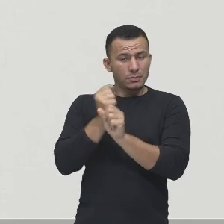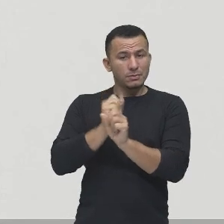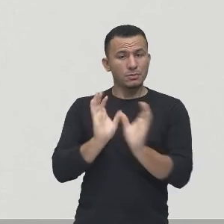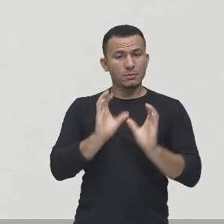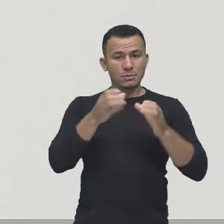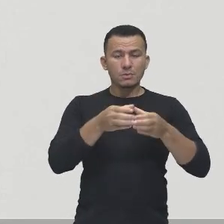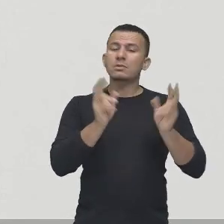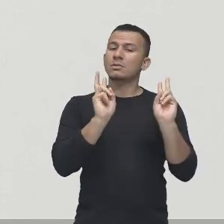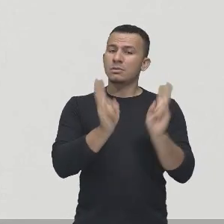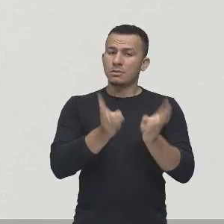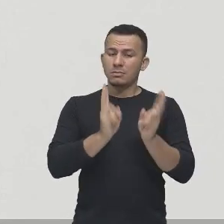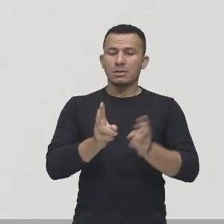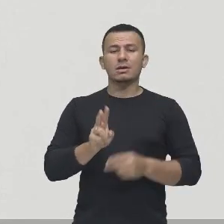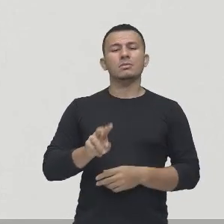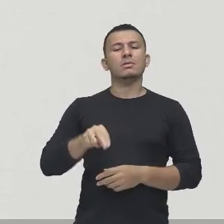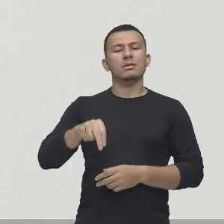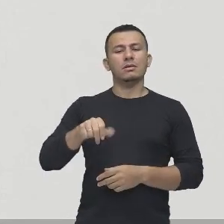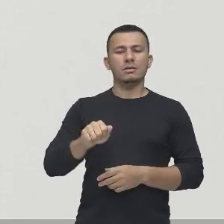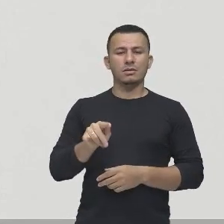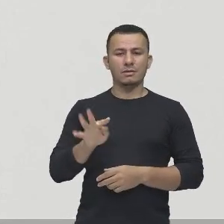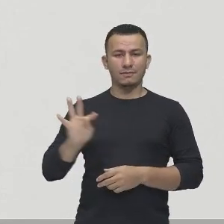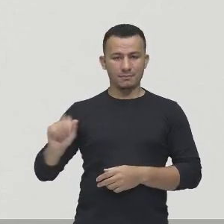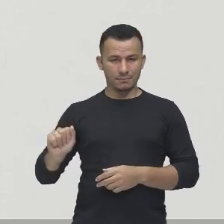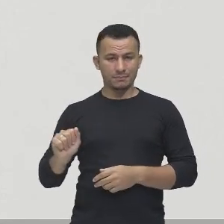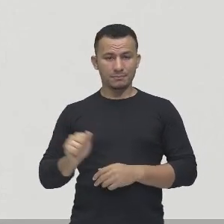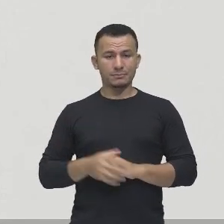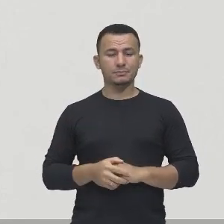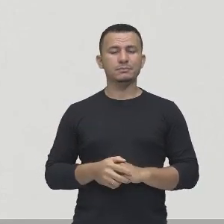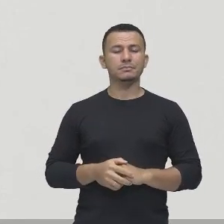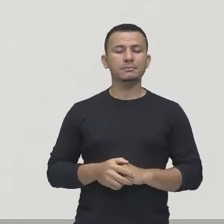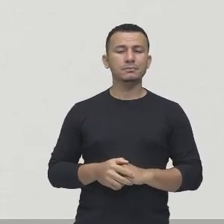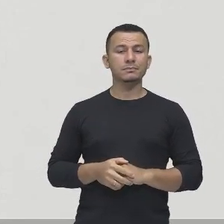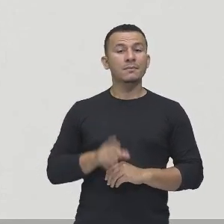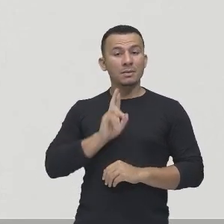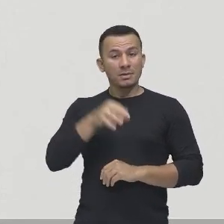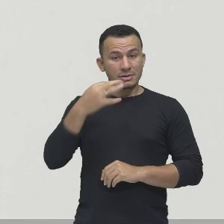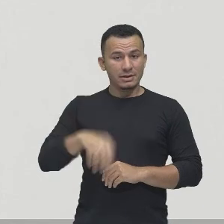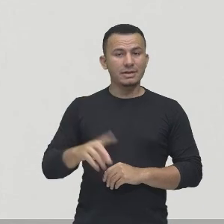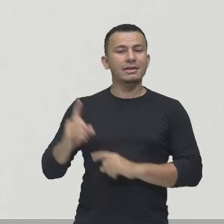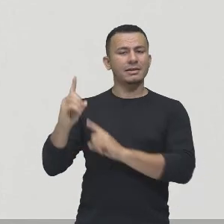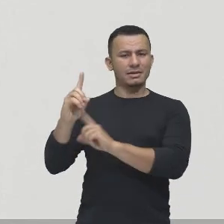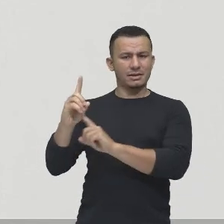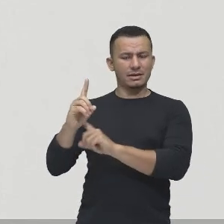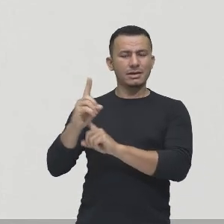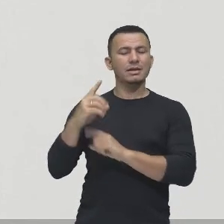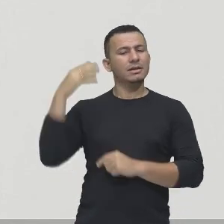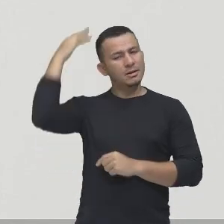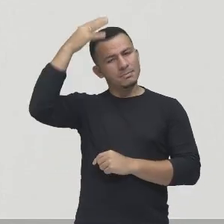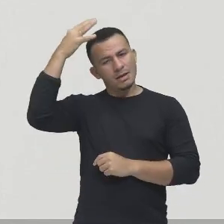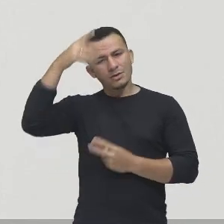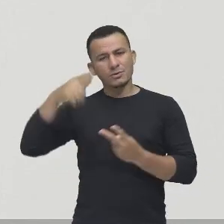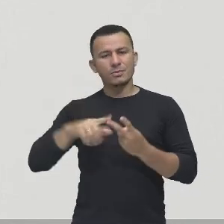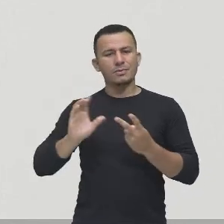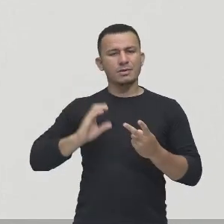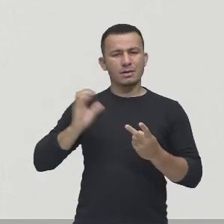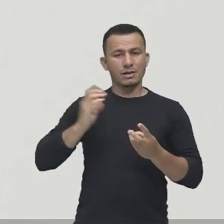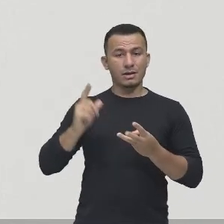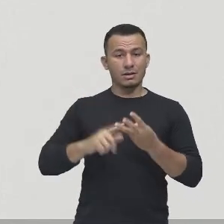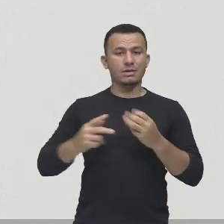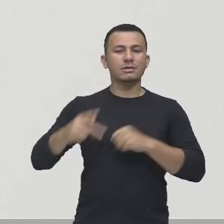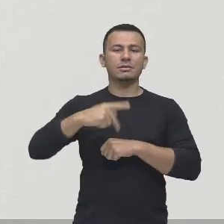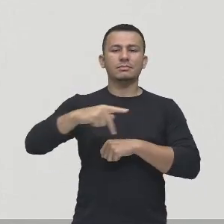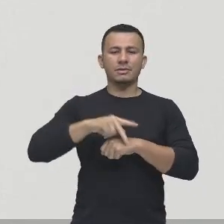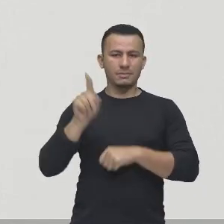econômico entre esses países aí foi o NAFTA, e a alternativa correta aí é a letra D, México, Canadá e